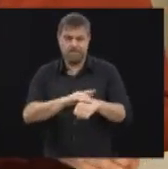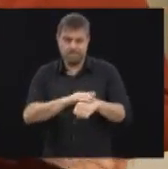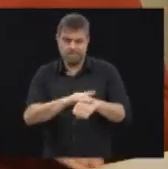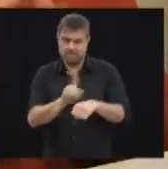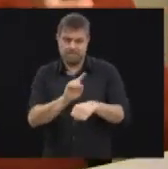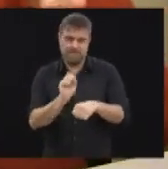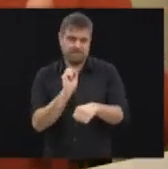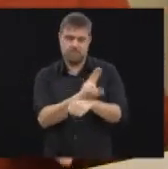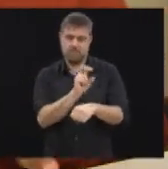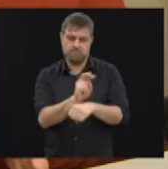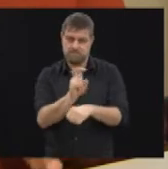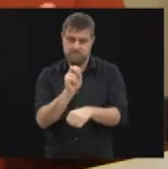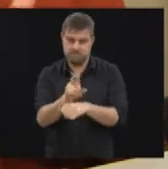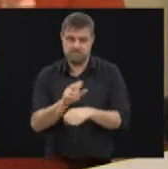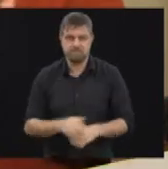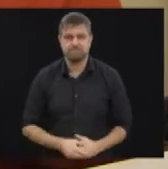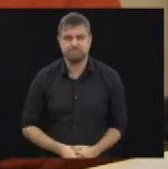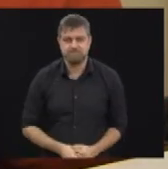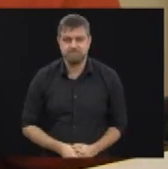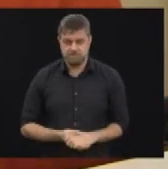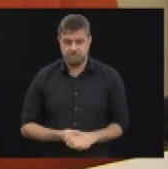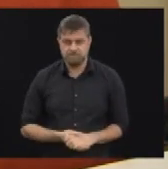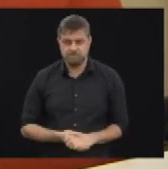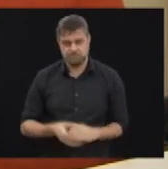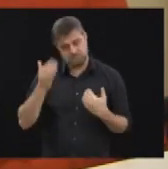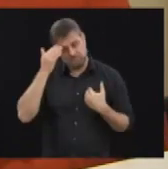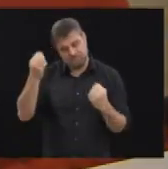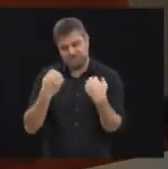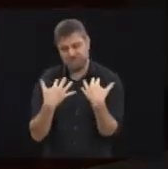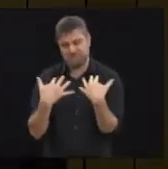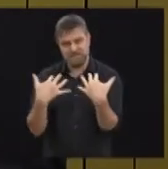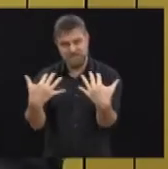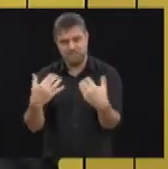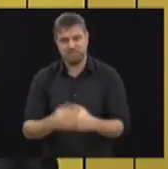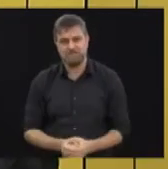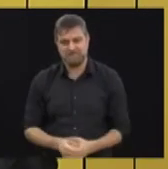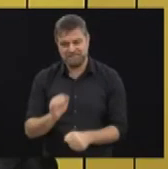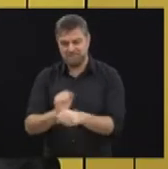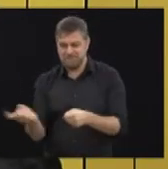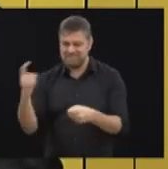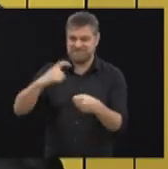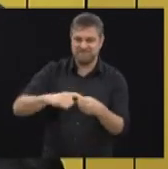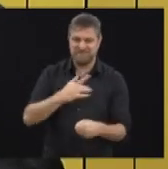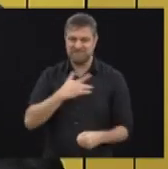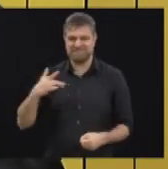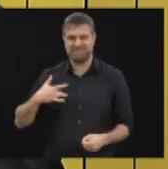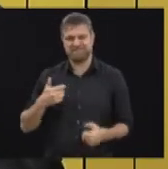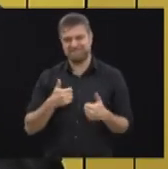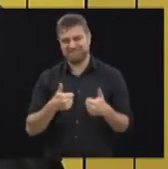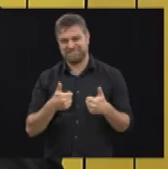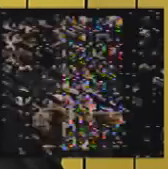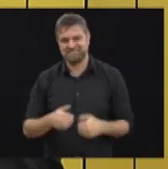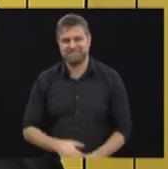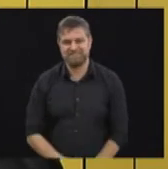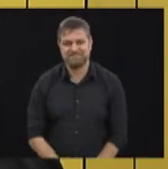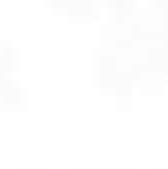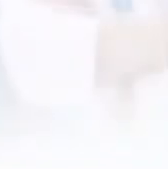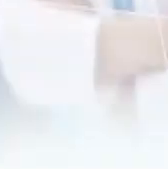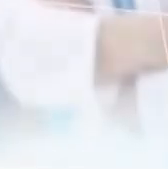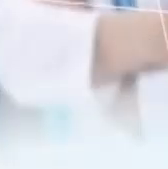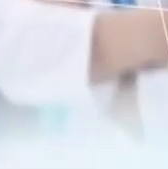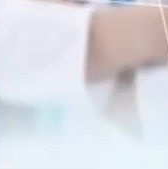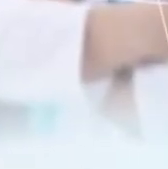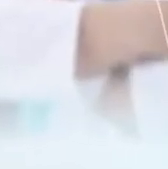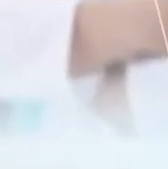doenças transmissíveis, mas também com doenças não transmissíveis. Obrigada pela companhia, até o próximo Momento Saúde.